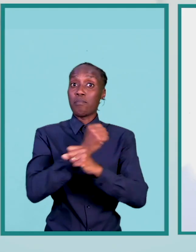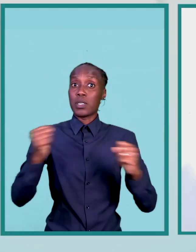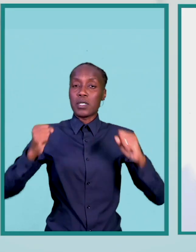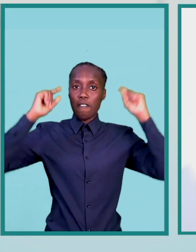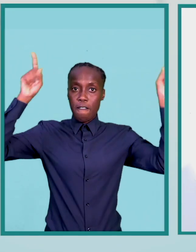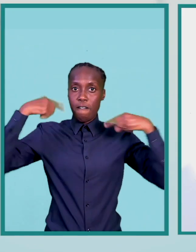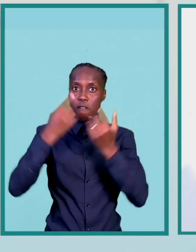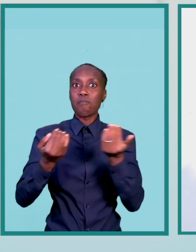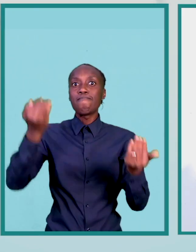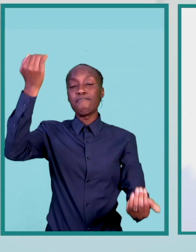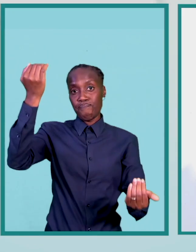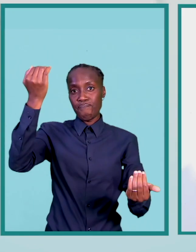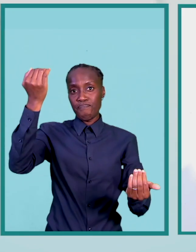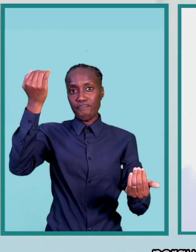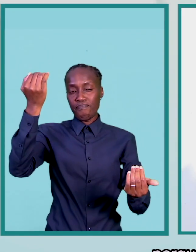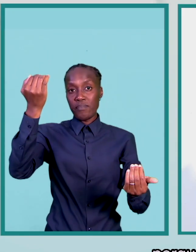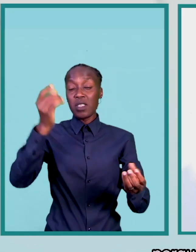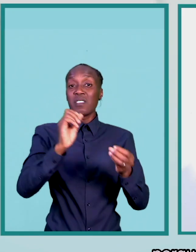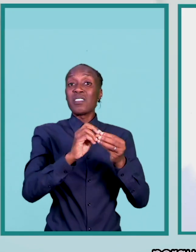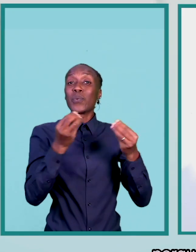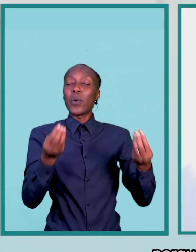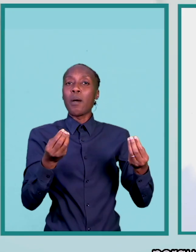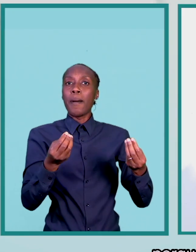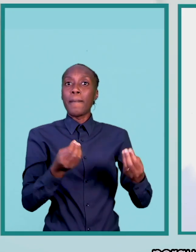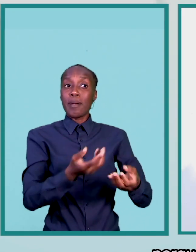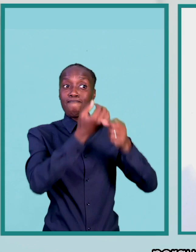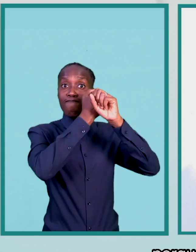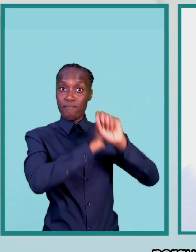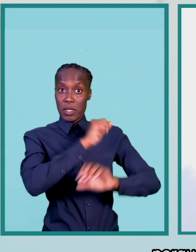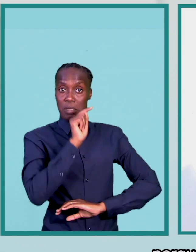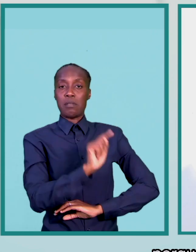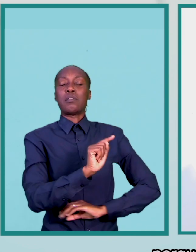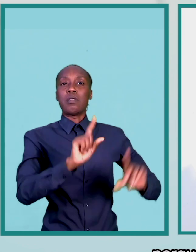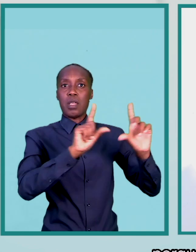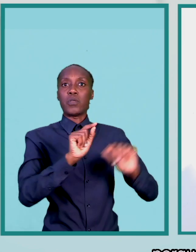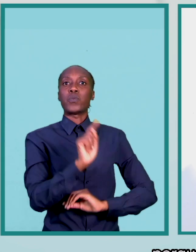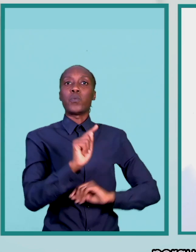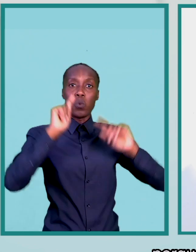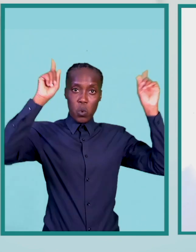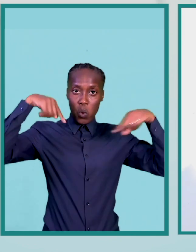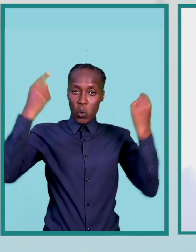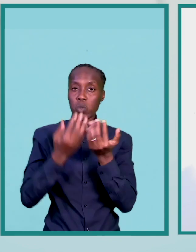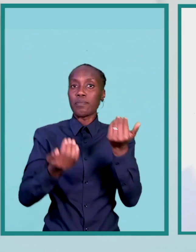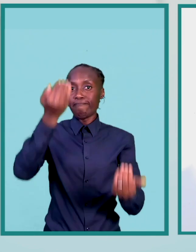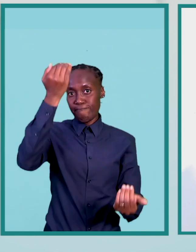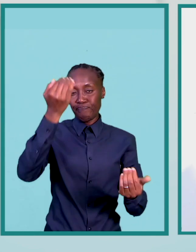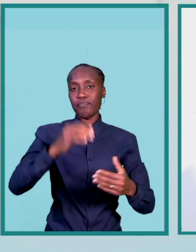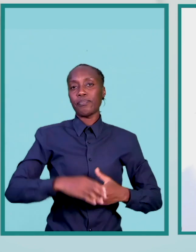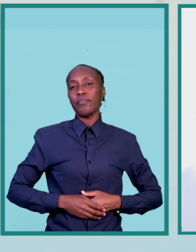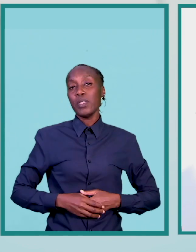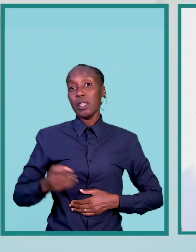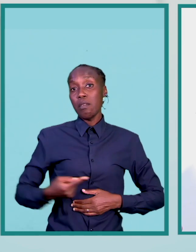impedir que haja essas uniões, porque é necessário também que se trabalhe para os nossos meninos